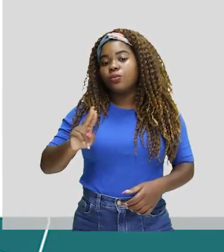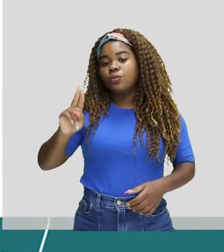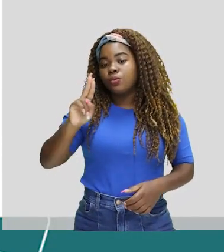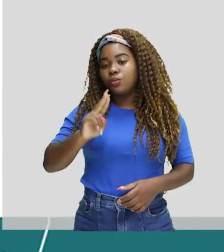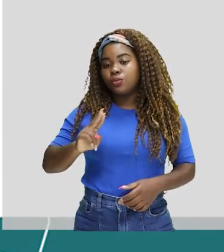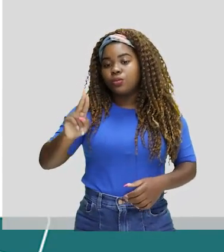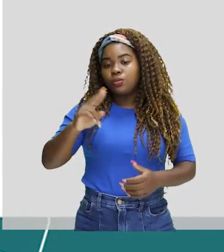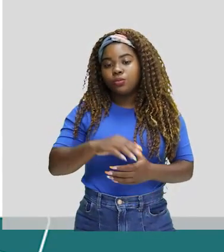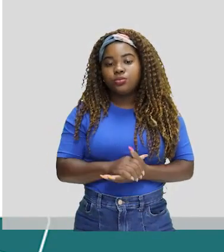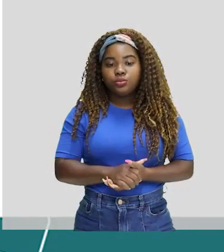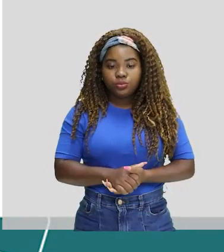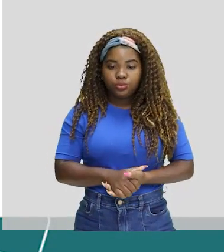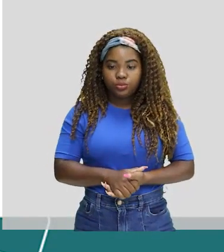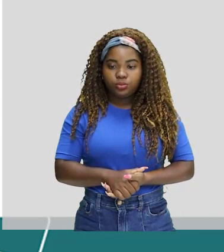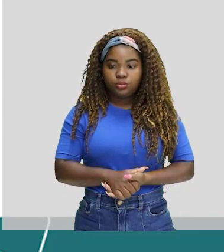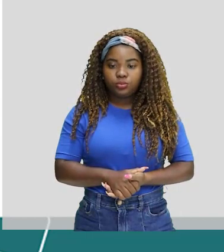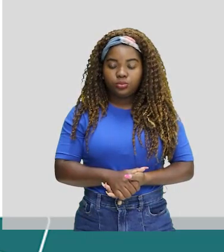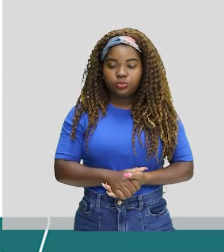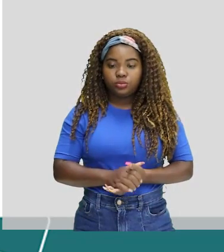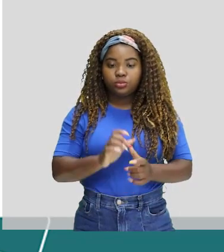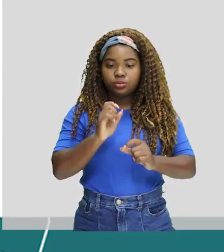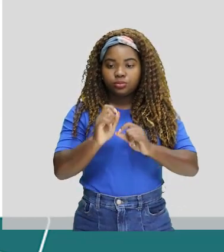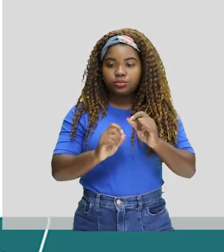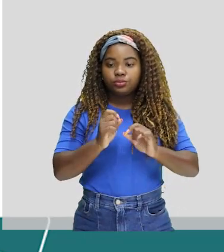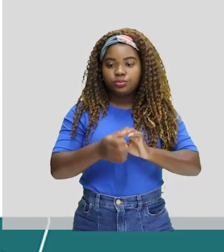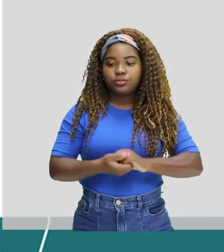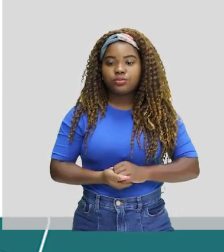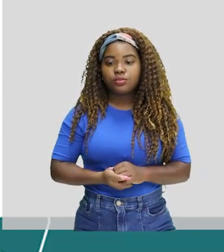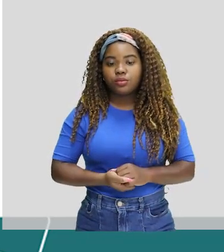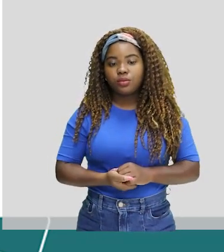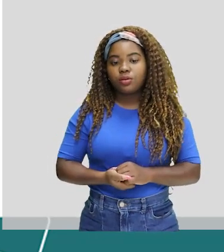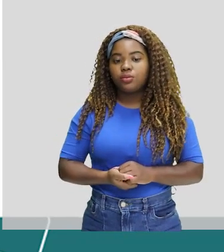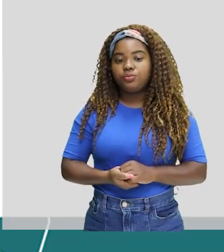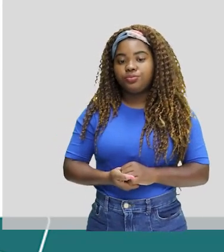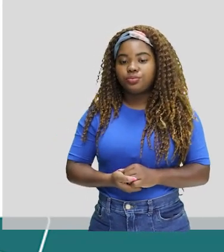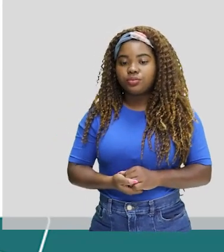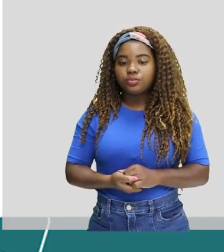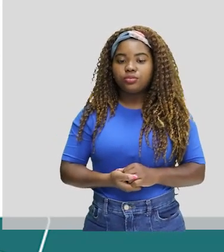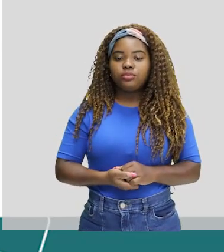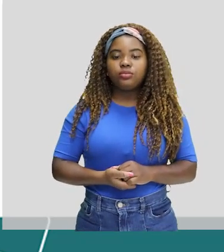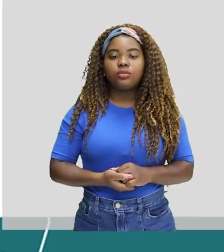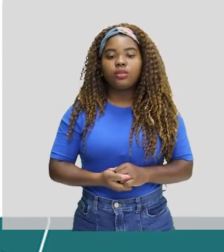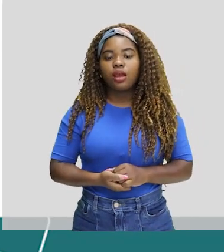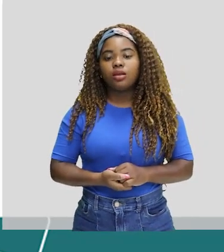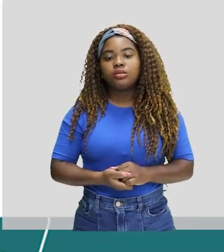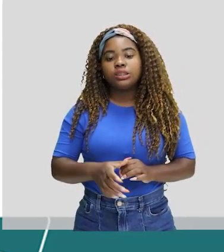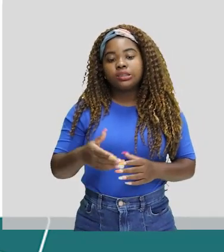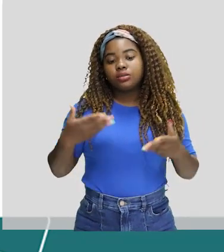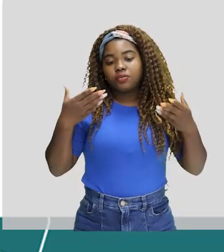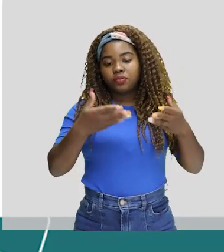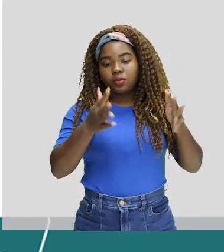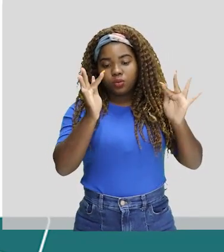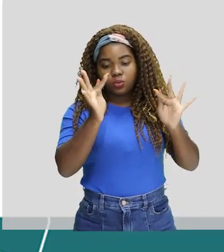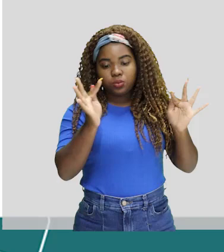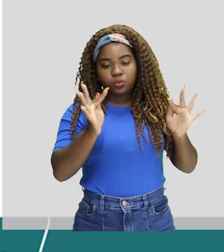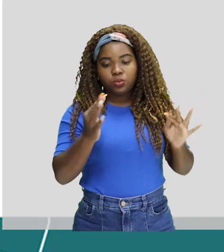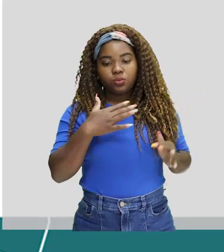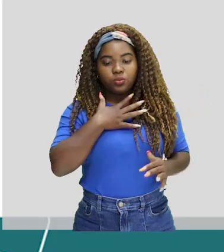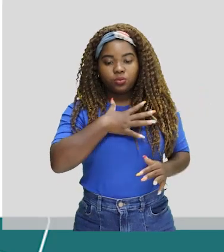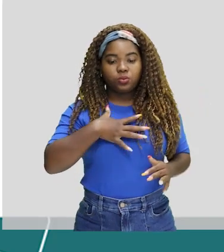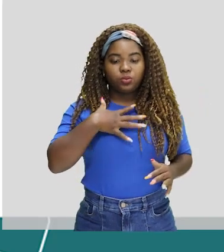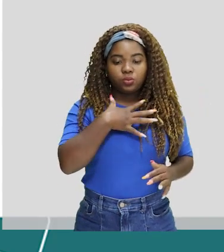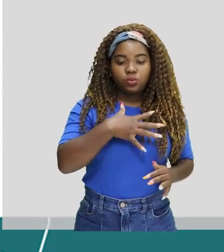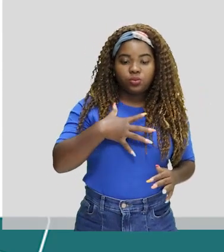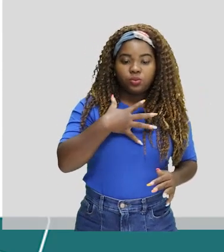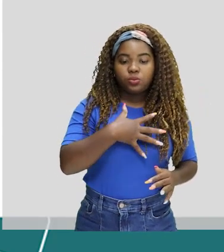ética utilitarista é uma ética necessariamente que visa a felicidade, visa